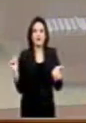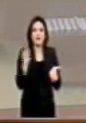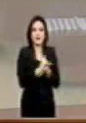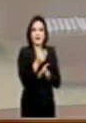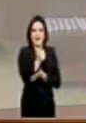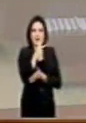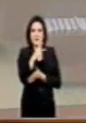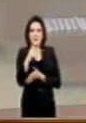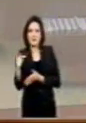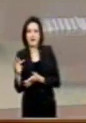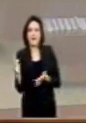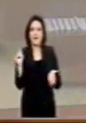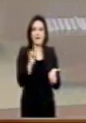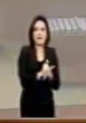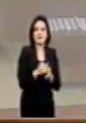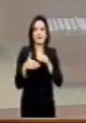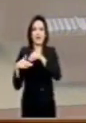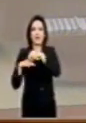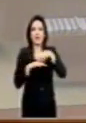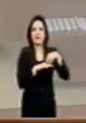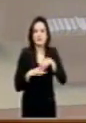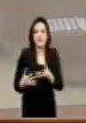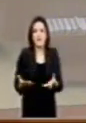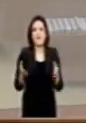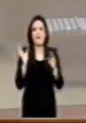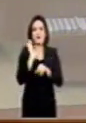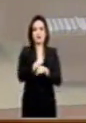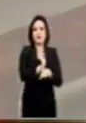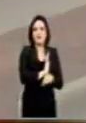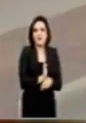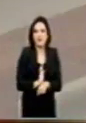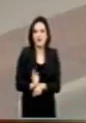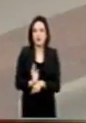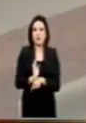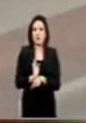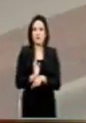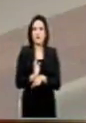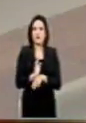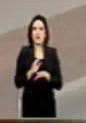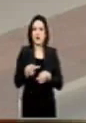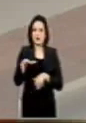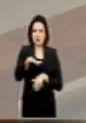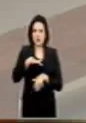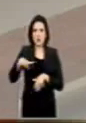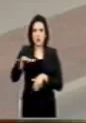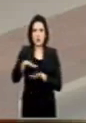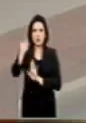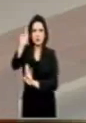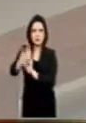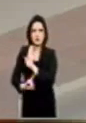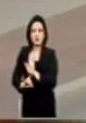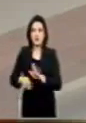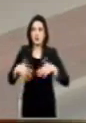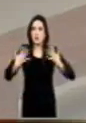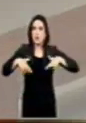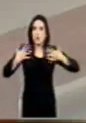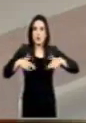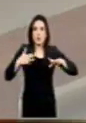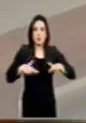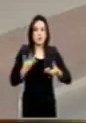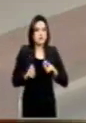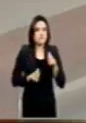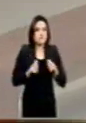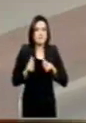de transporte, de filmes. O direito ficou assustado. A seara do direito reagiu de modo